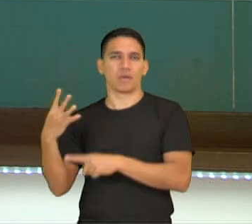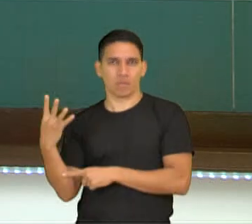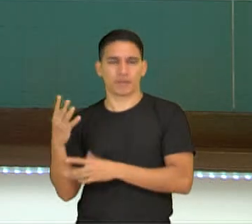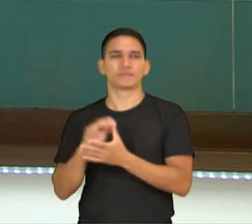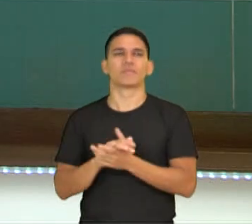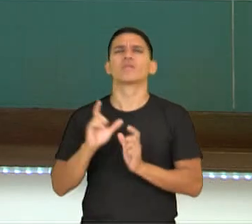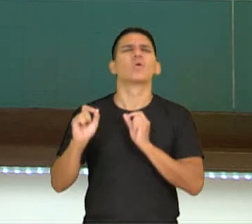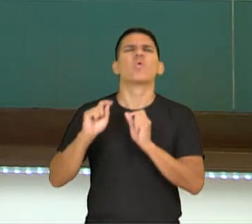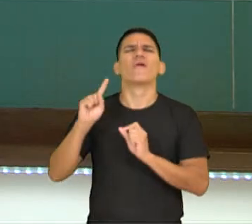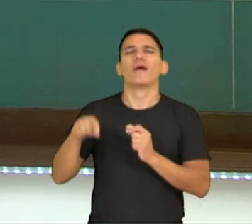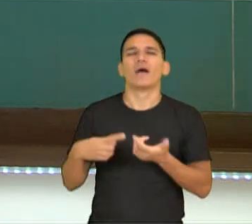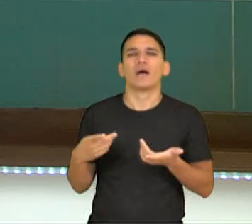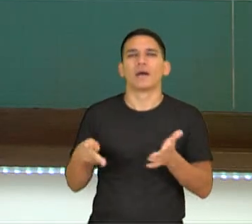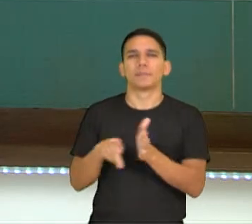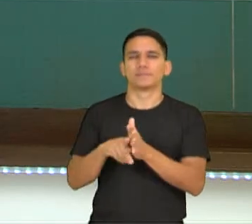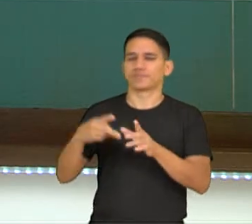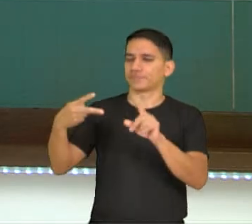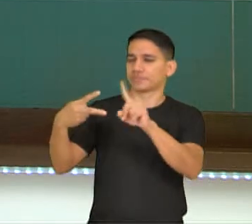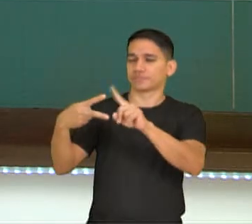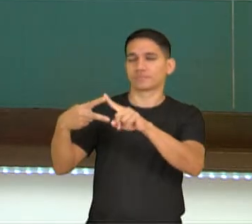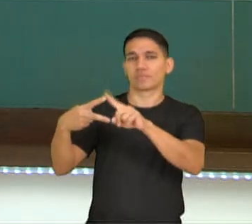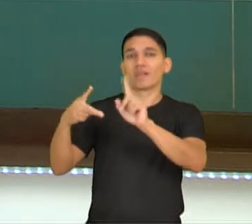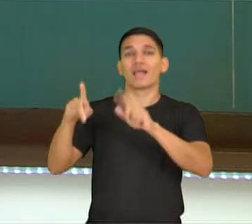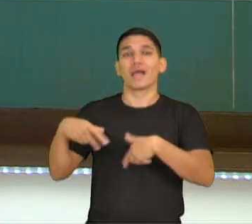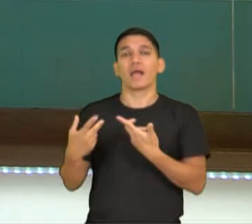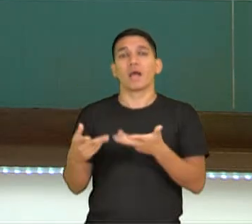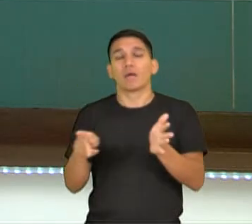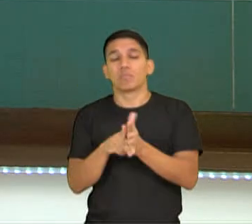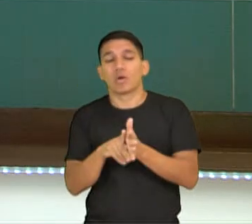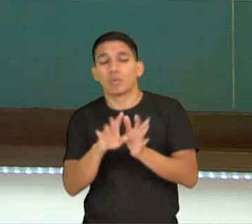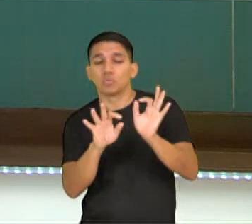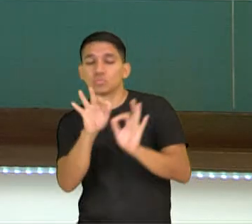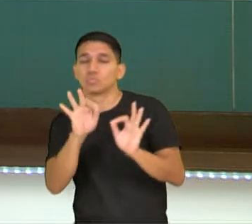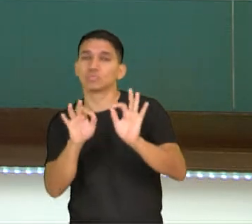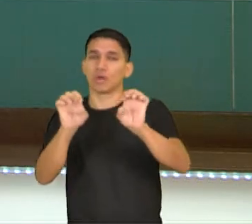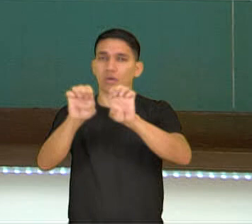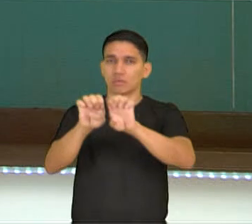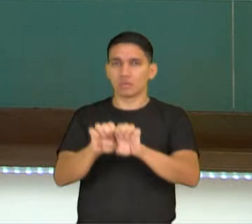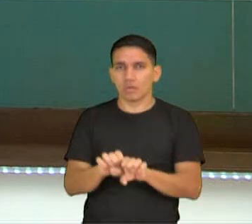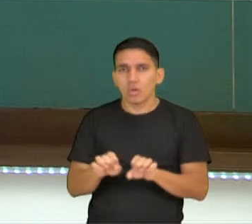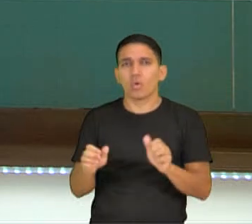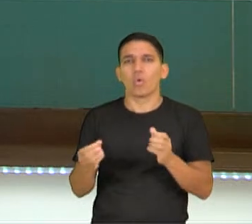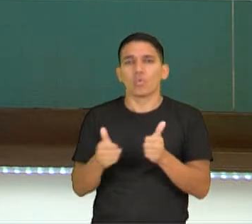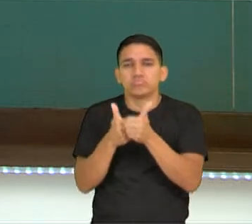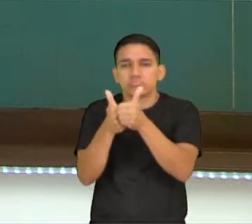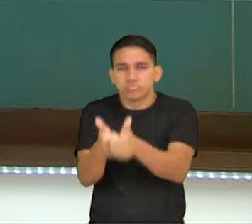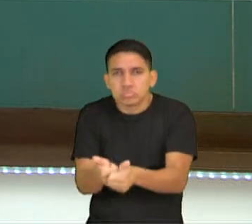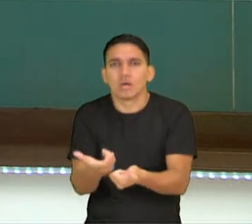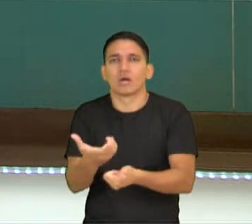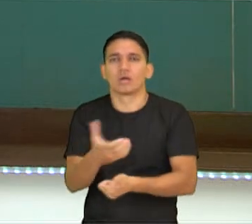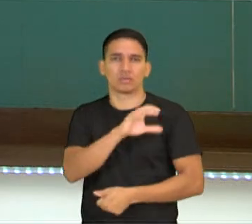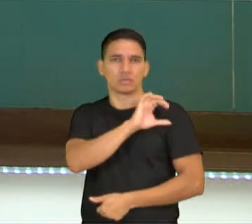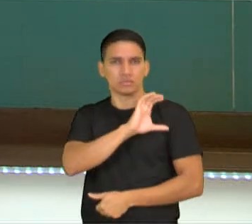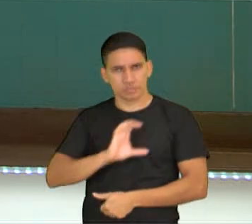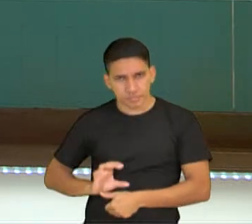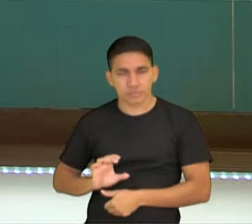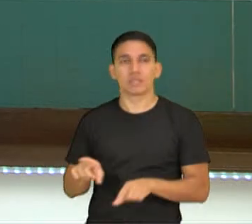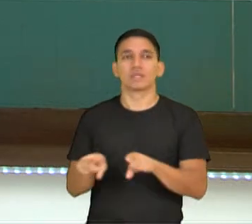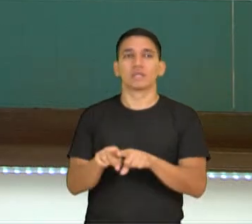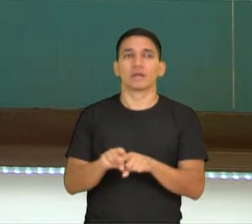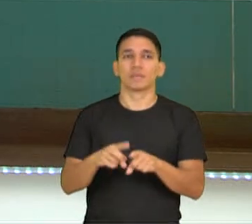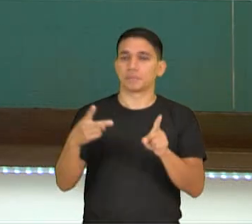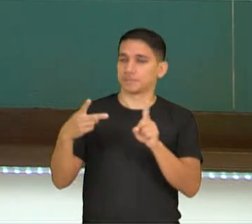nós vamos ver essa configuração do que é o cristianismo, e os apologistas são os defensores, né? Sempre que eu ouvir